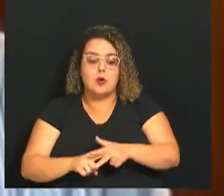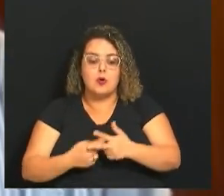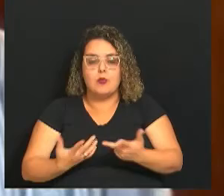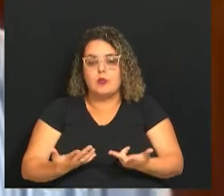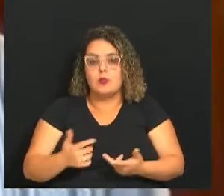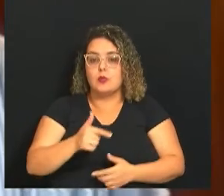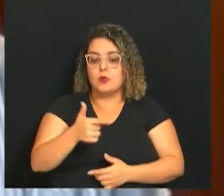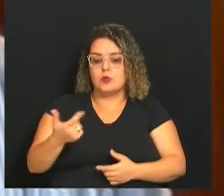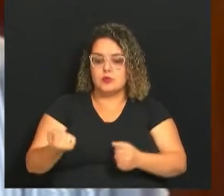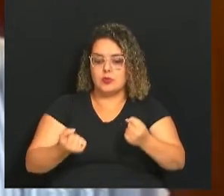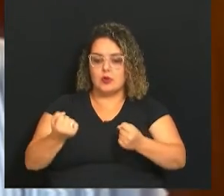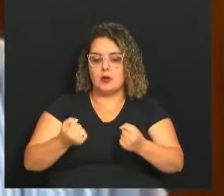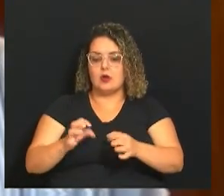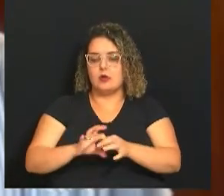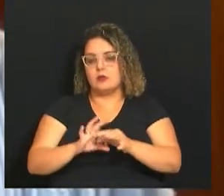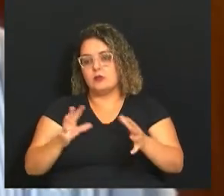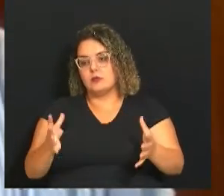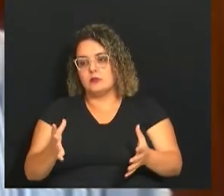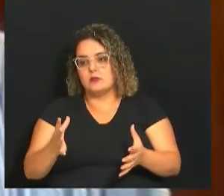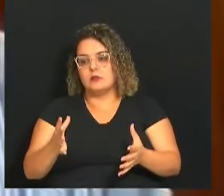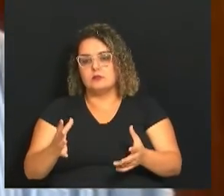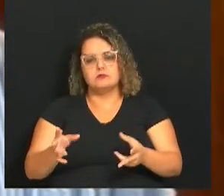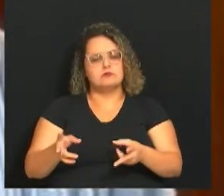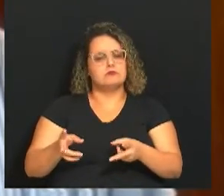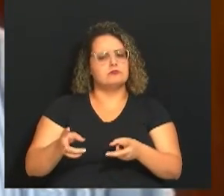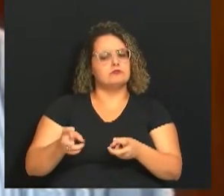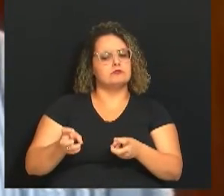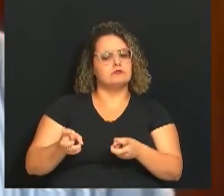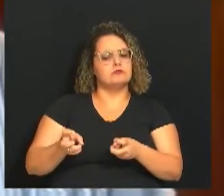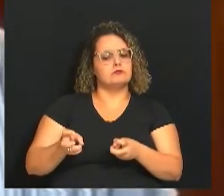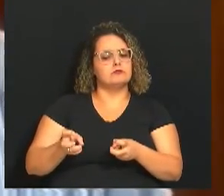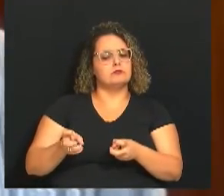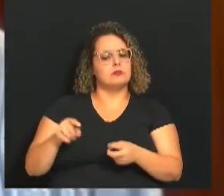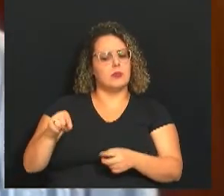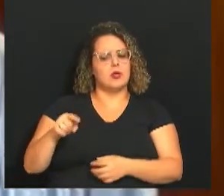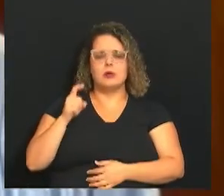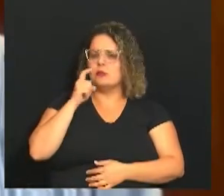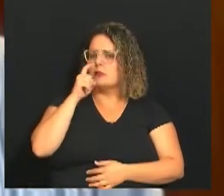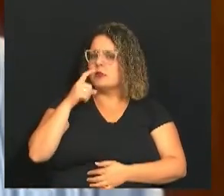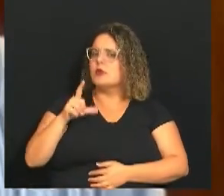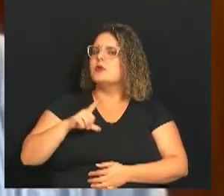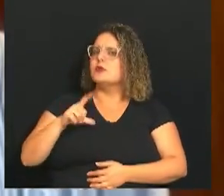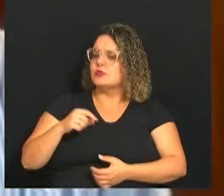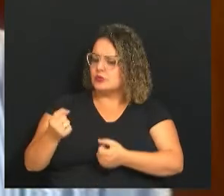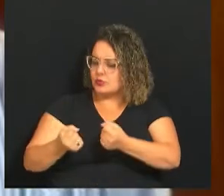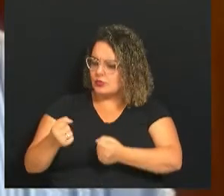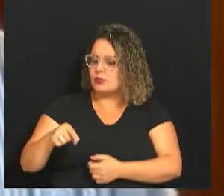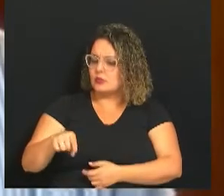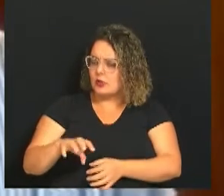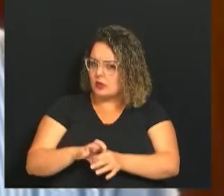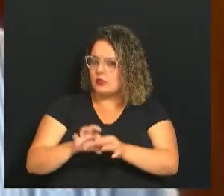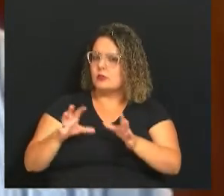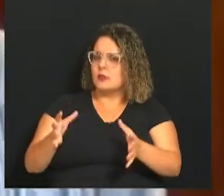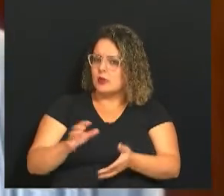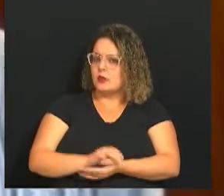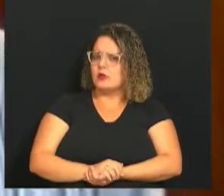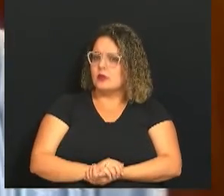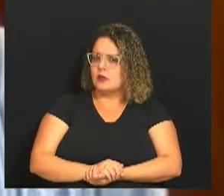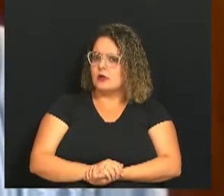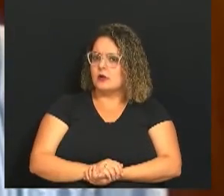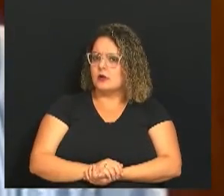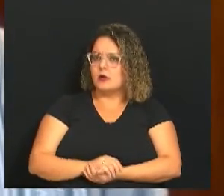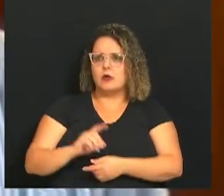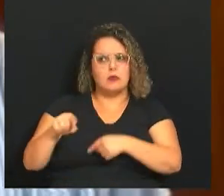disponível. E a empresa começou a perceber isso, falou, não, ele está mentindo, tinha outro carro disponível, ele não foi por algum outro